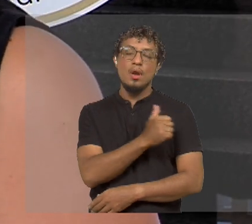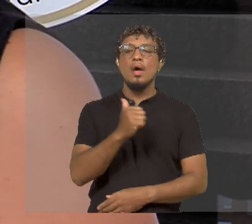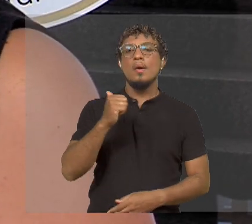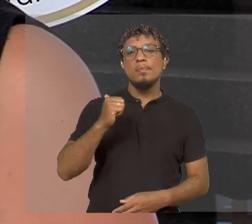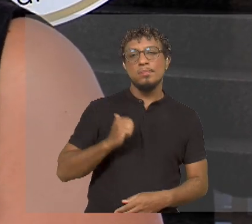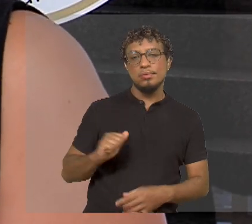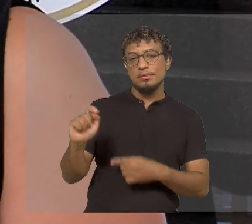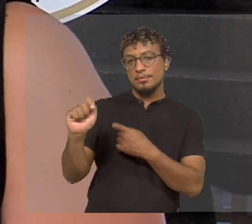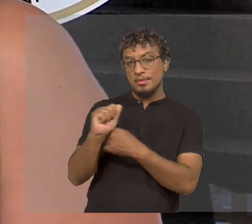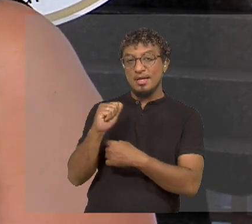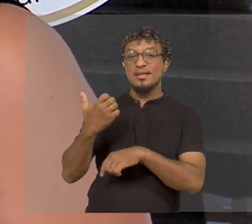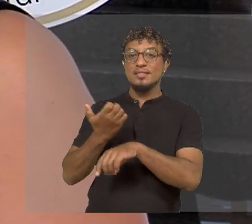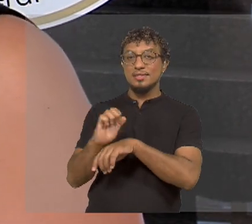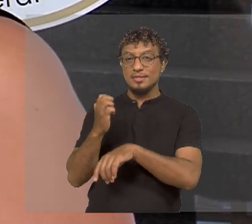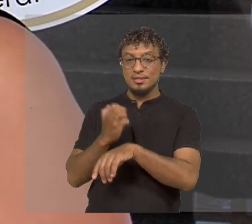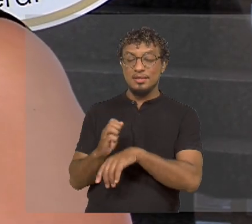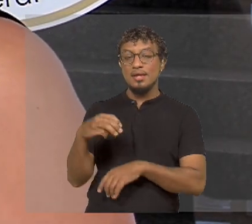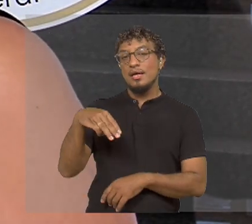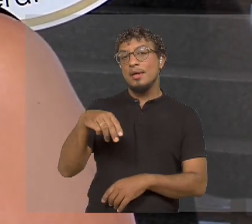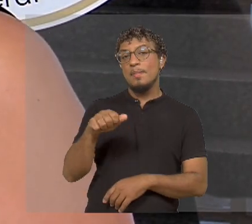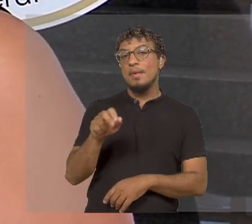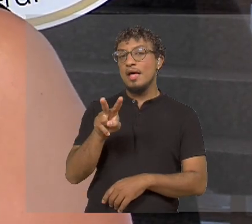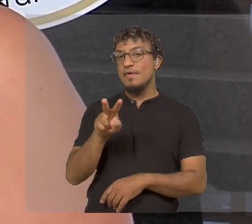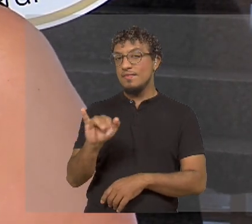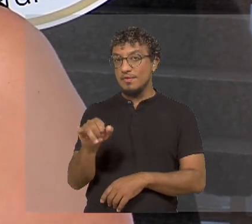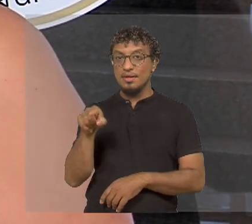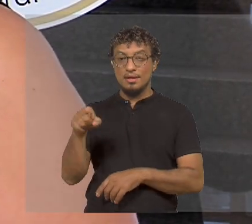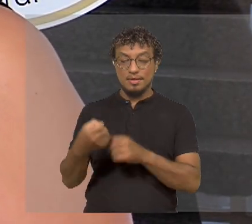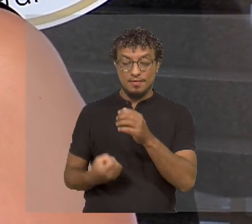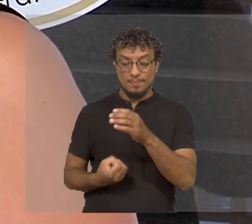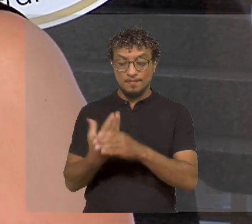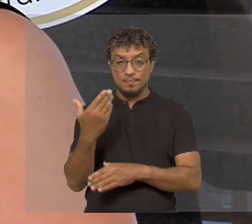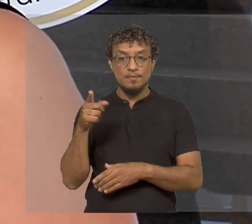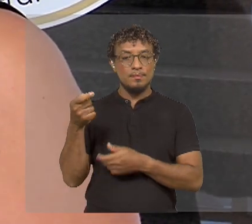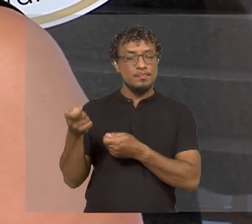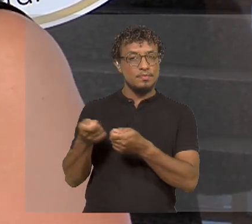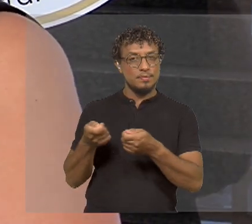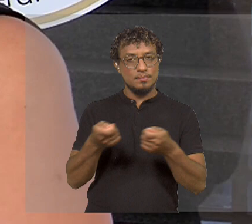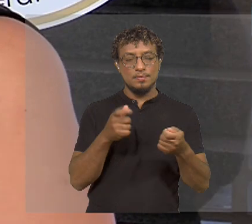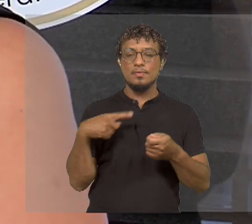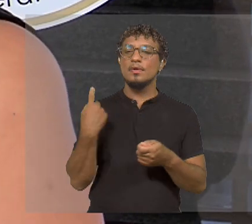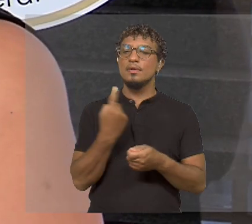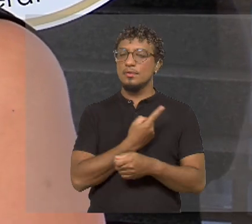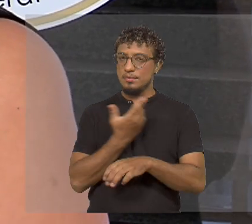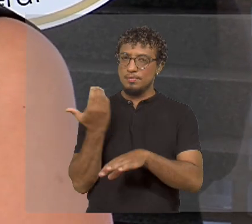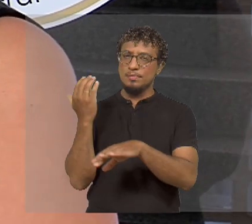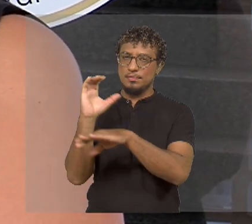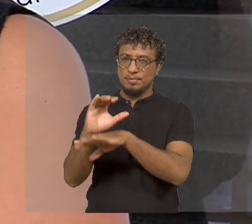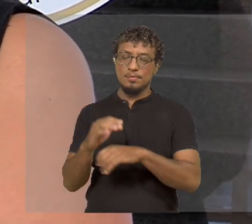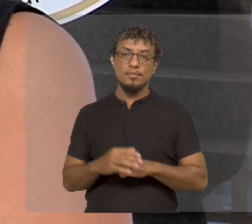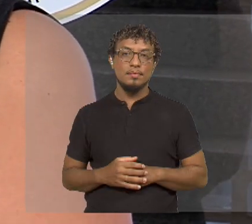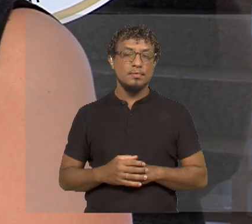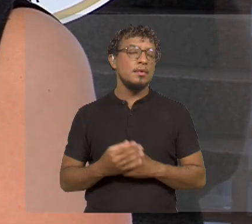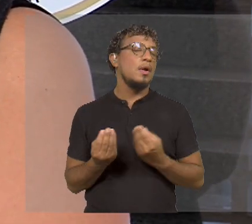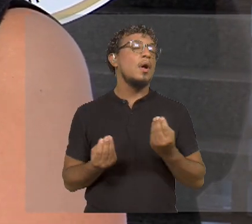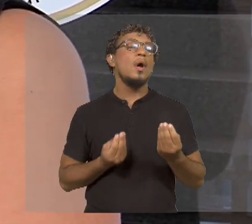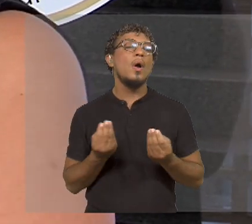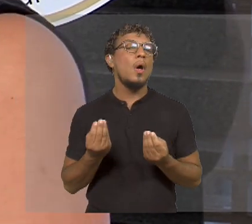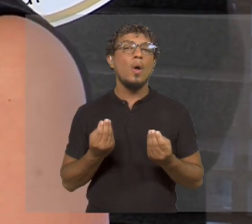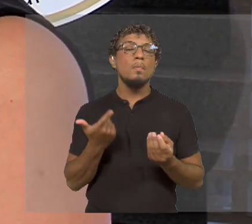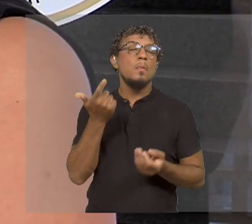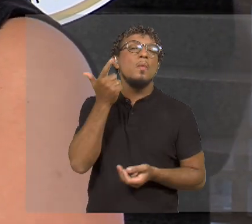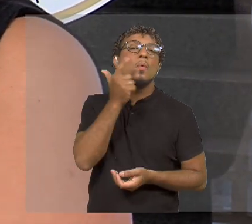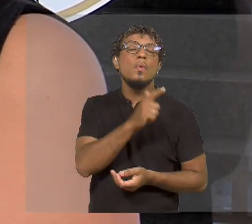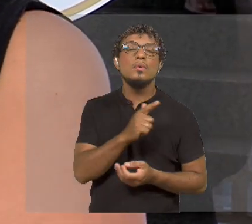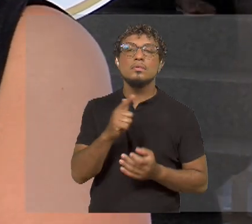comunicação, que é a nossa estagiária, a Mavi. Ela é que criou esse canal e eles é que estão gerenciando, só nós é que postamos. E como ter acesso a esse